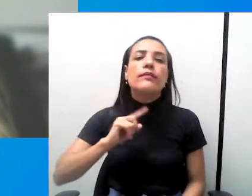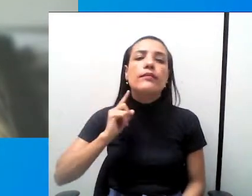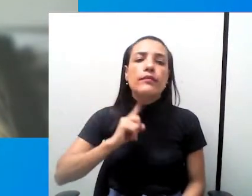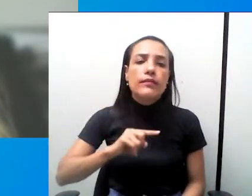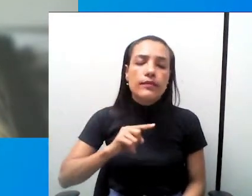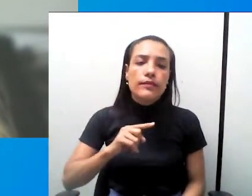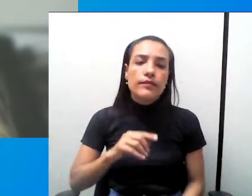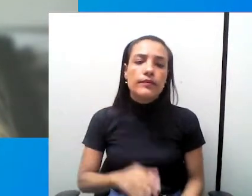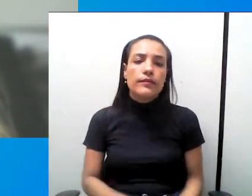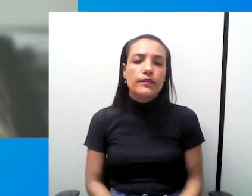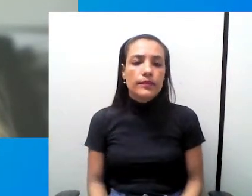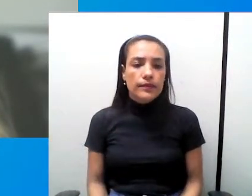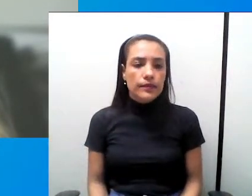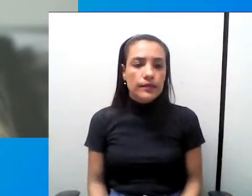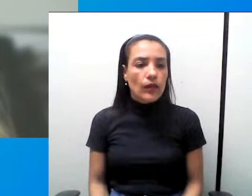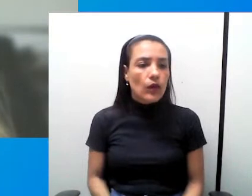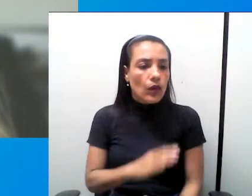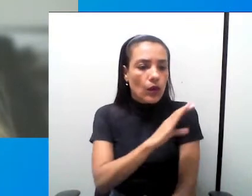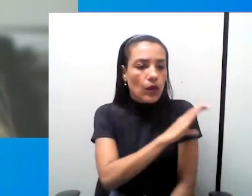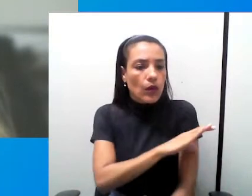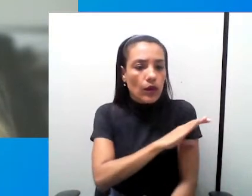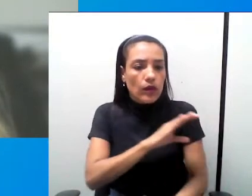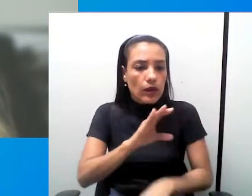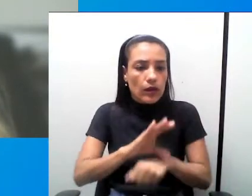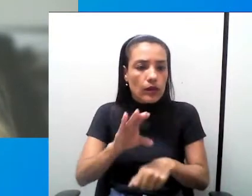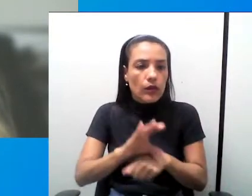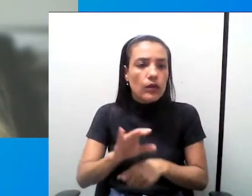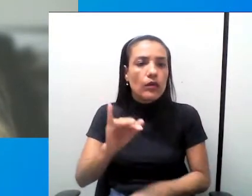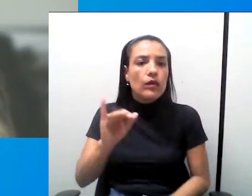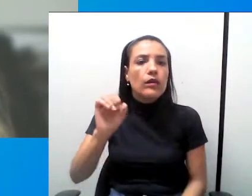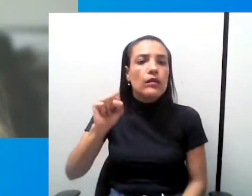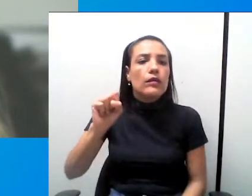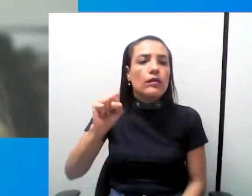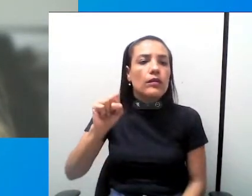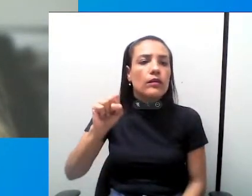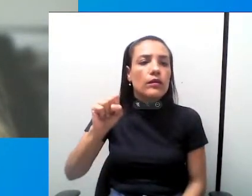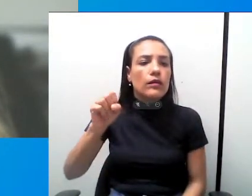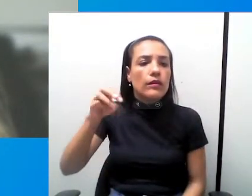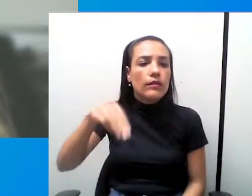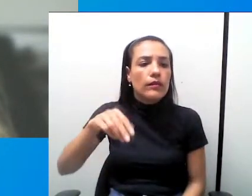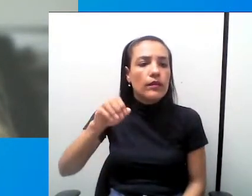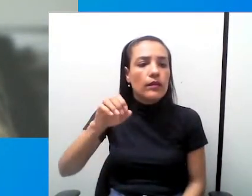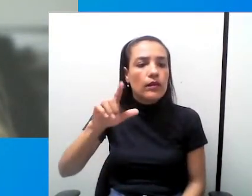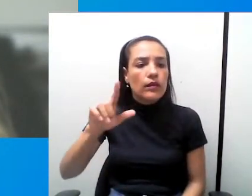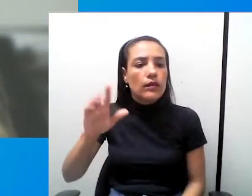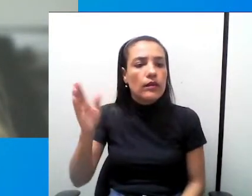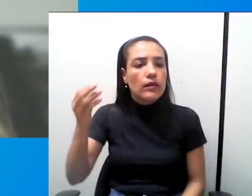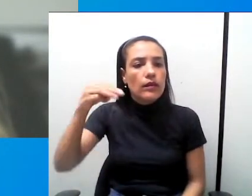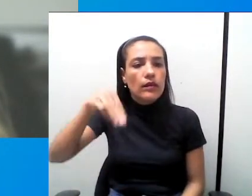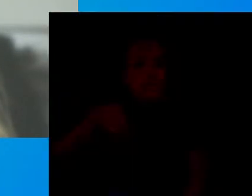Ismael Mendes, o professor Ricardo Jardim Neiva. Professor Ricardo, obrigada.